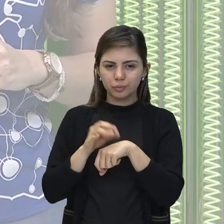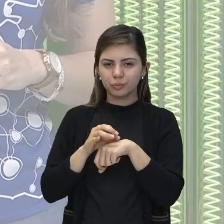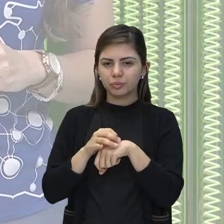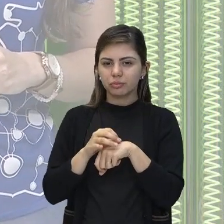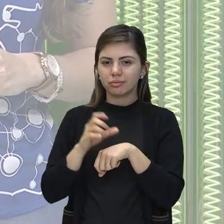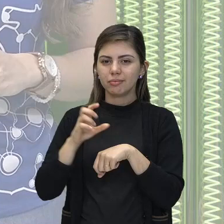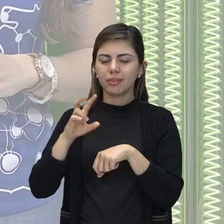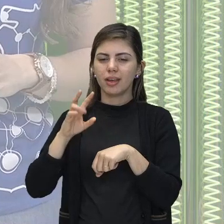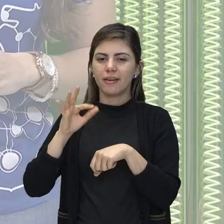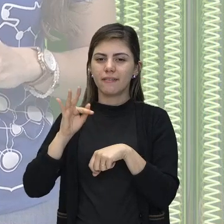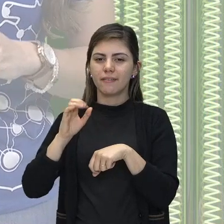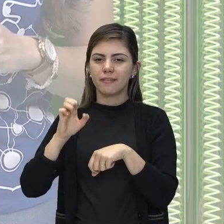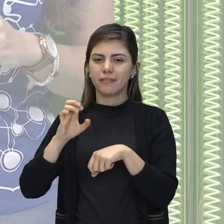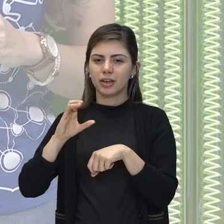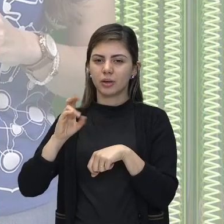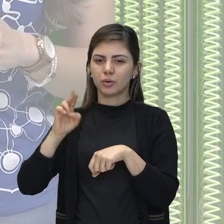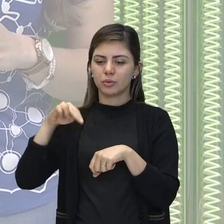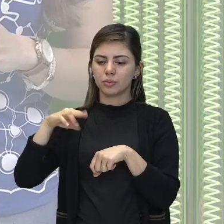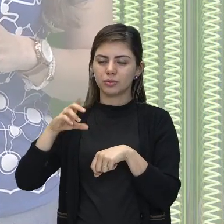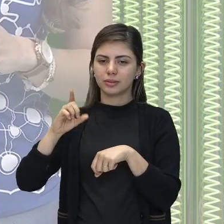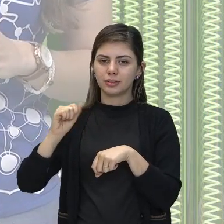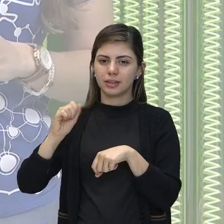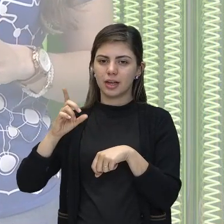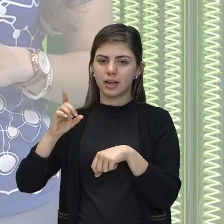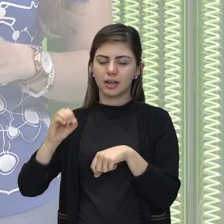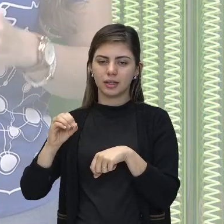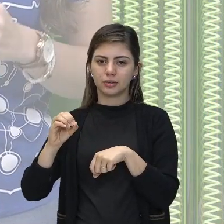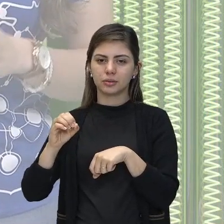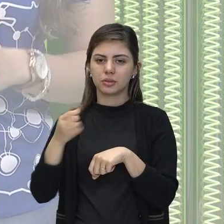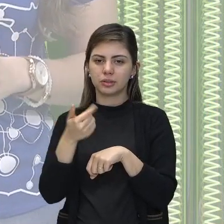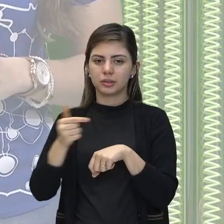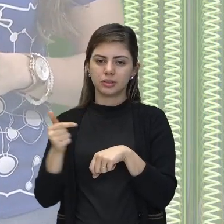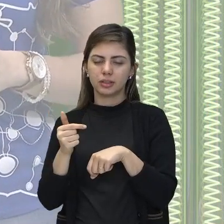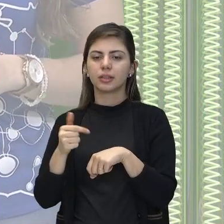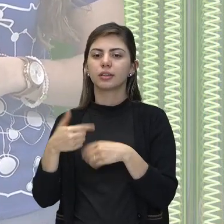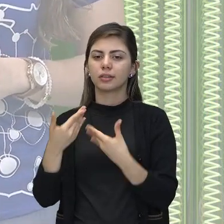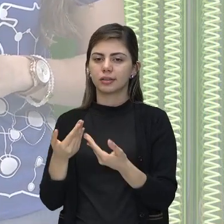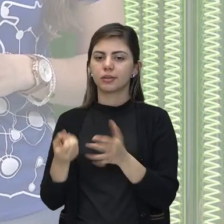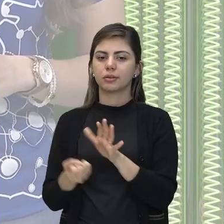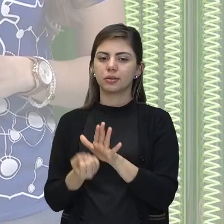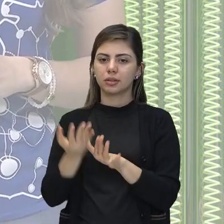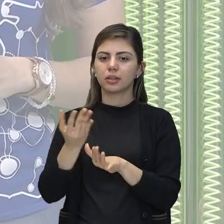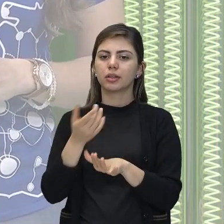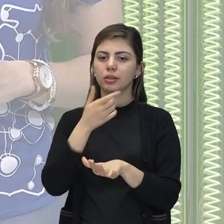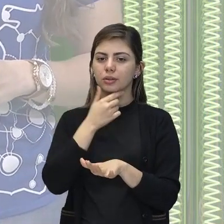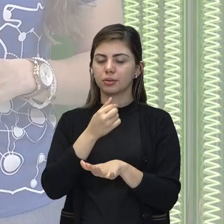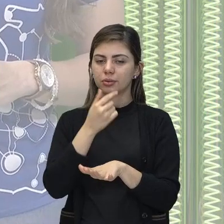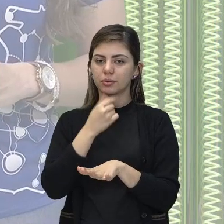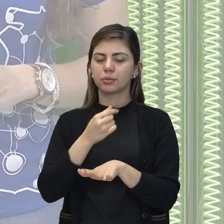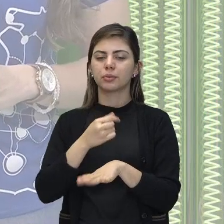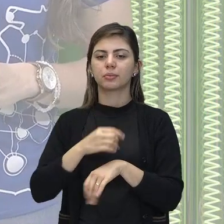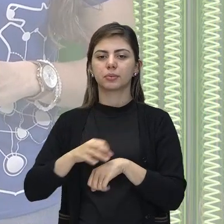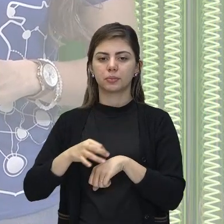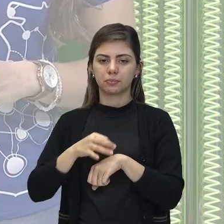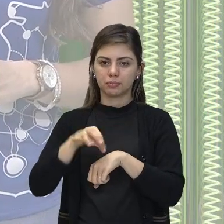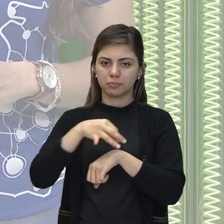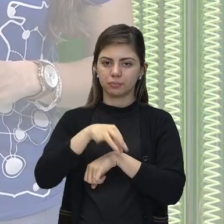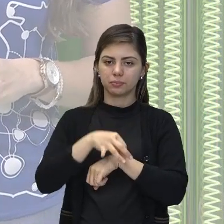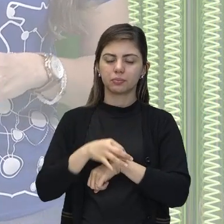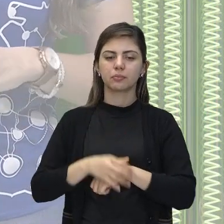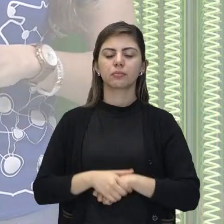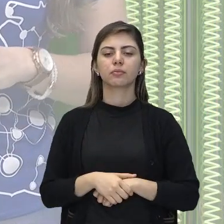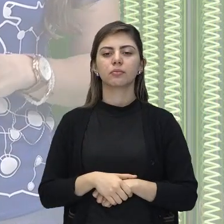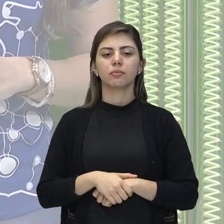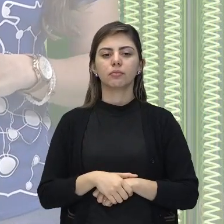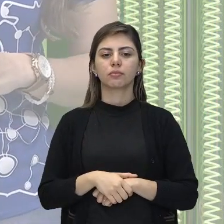reprodução, quando a gente tem esse tipo de reprodução, a gente chama de partenogênese, certo? E